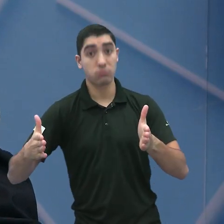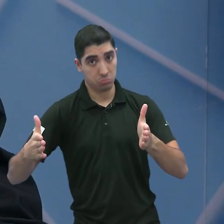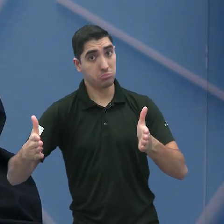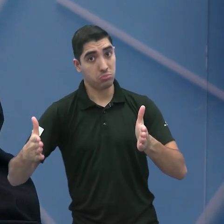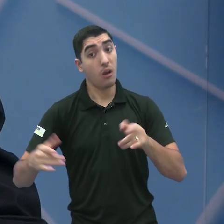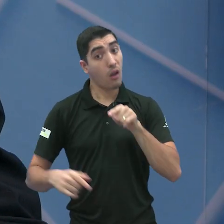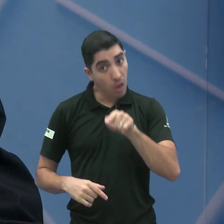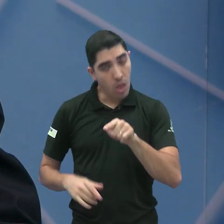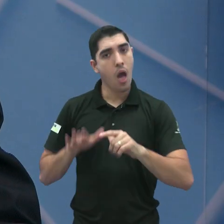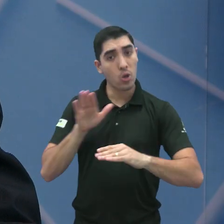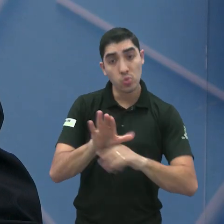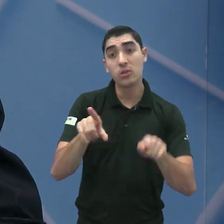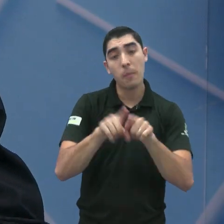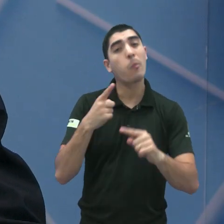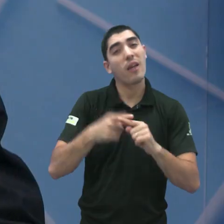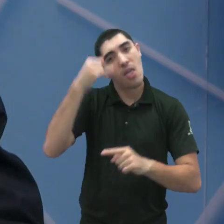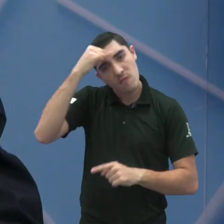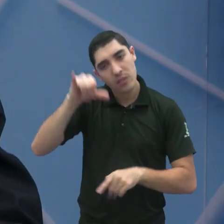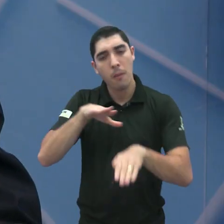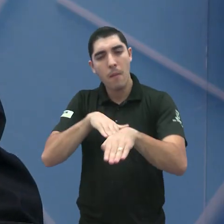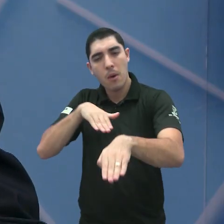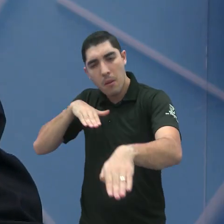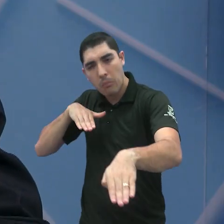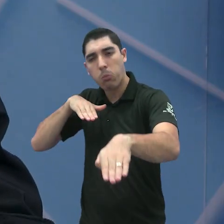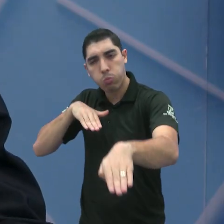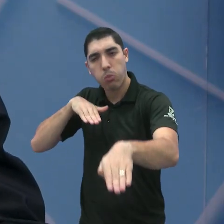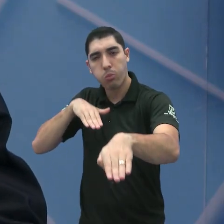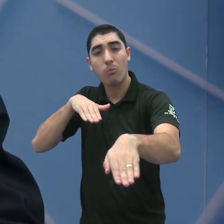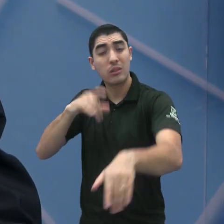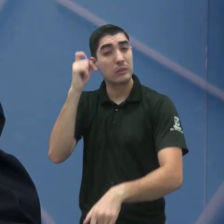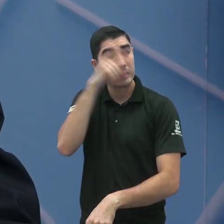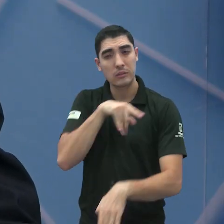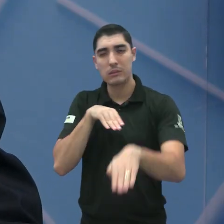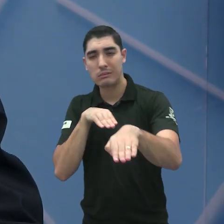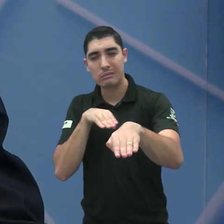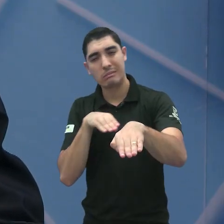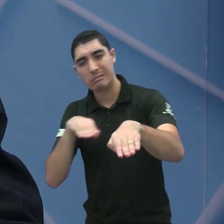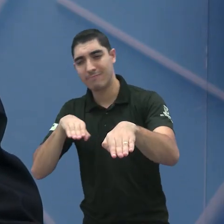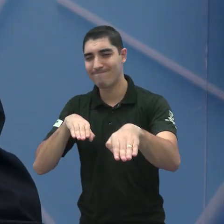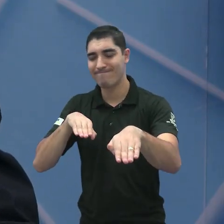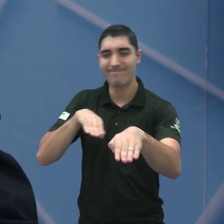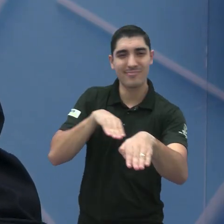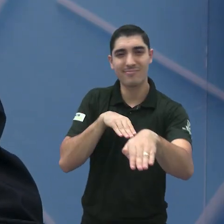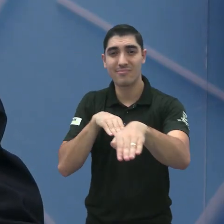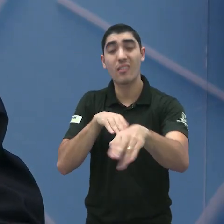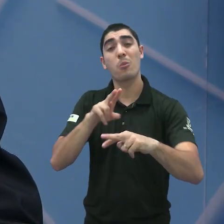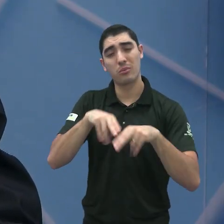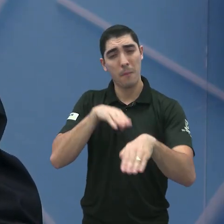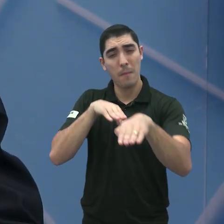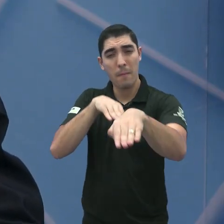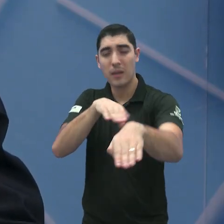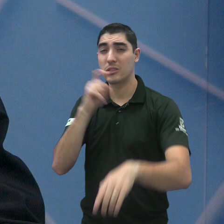e volta a falar do congestionamento, da parte da dificuldade de você se locomover. Então, assim, dificulta muito a vida